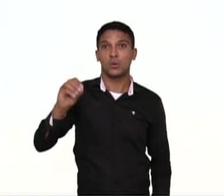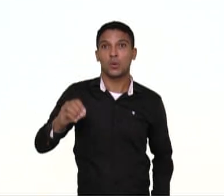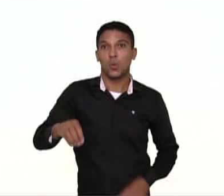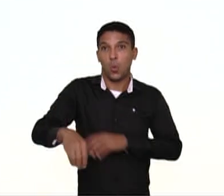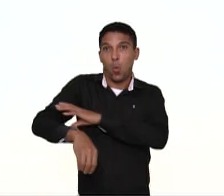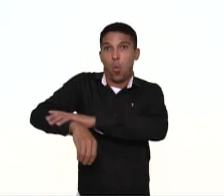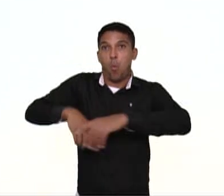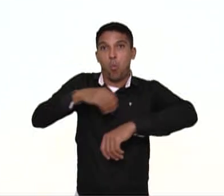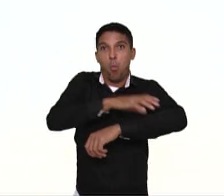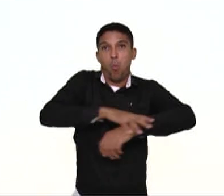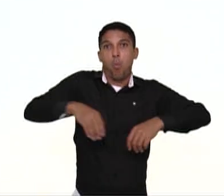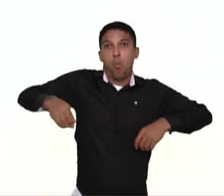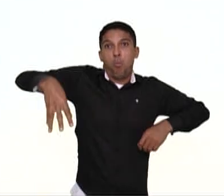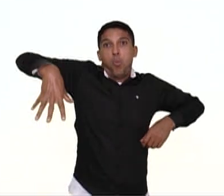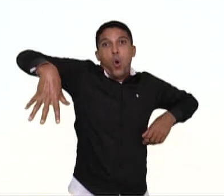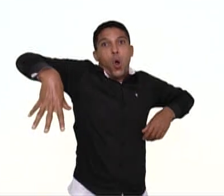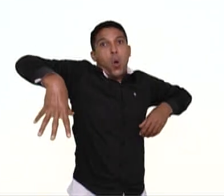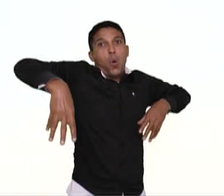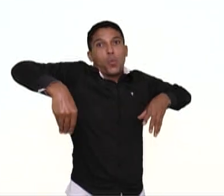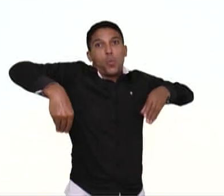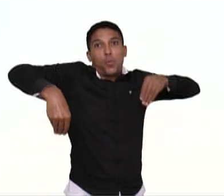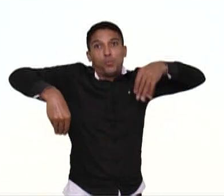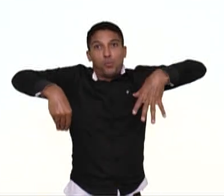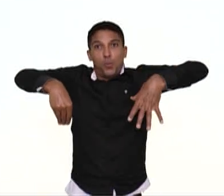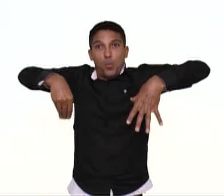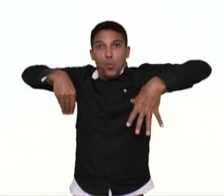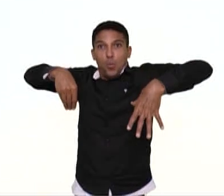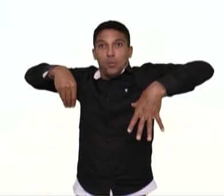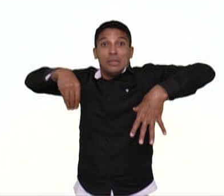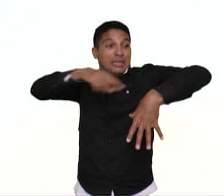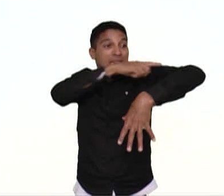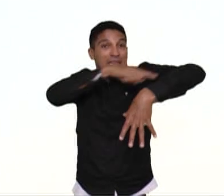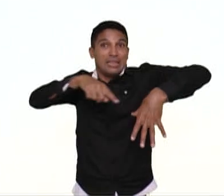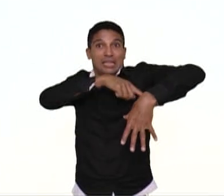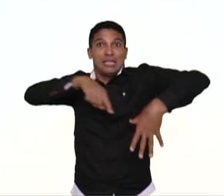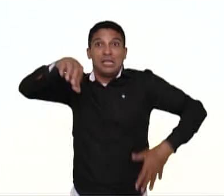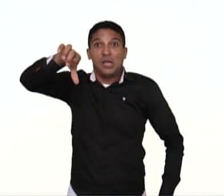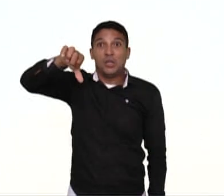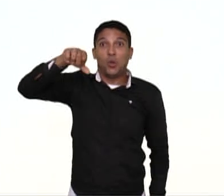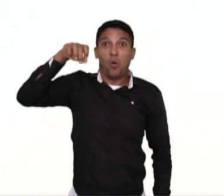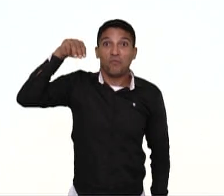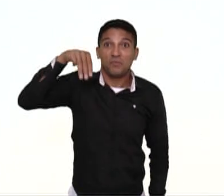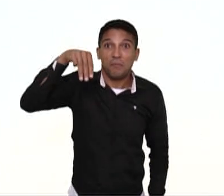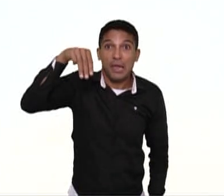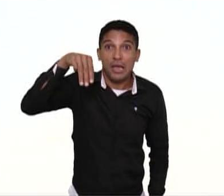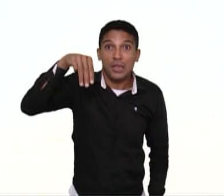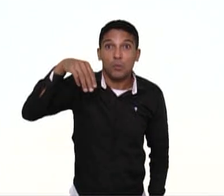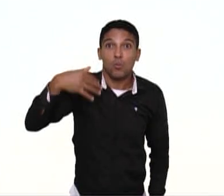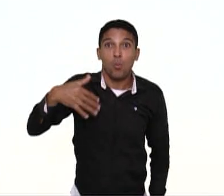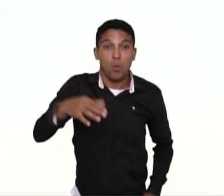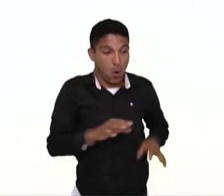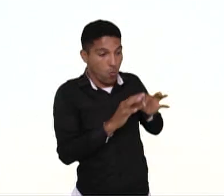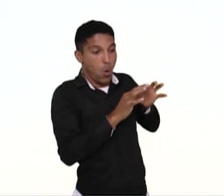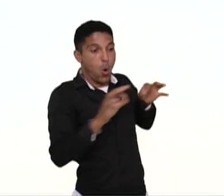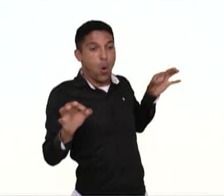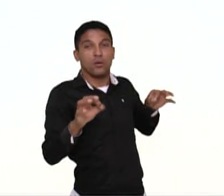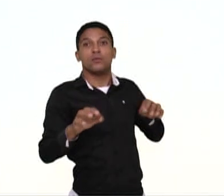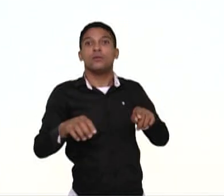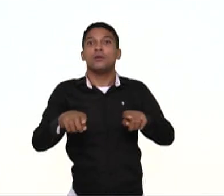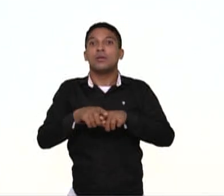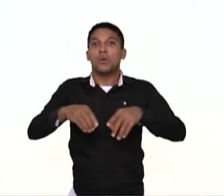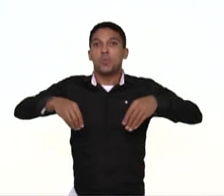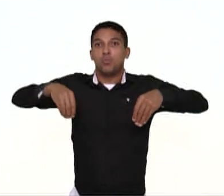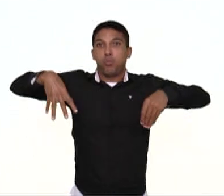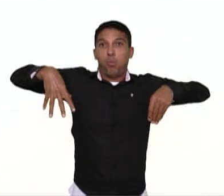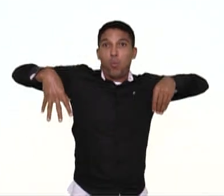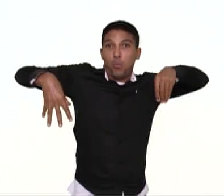braços, né? Então, de um braço ao outro, ele possui 9 metros. E possui aproximadamente 2.000 ventosas, né?